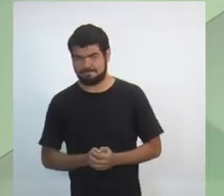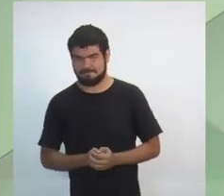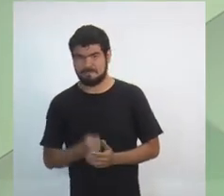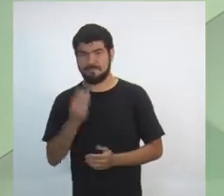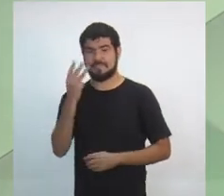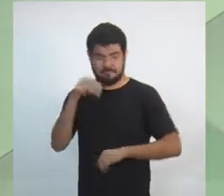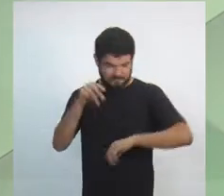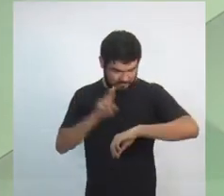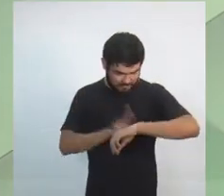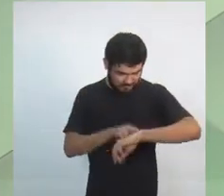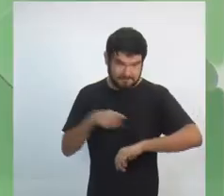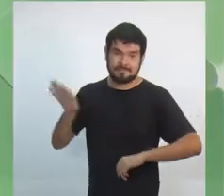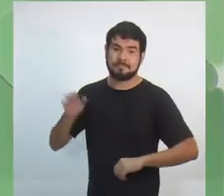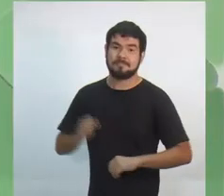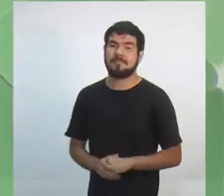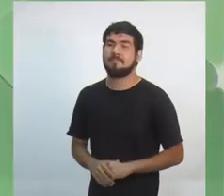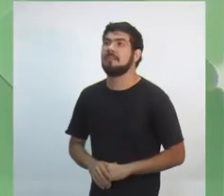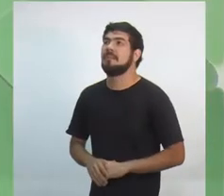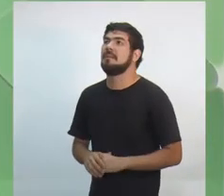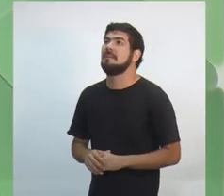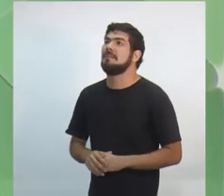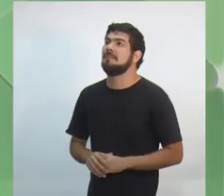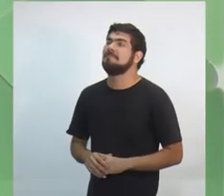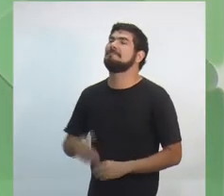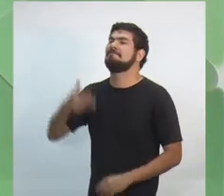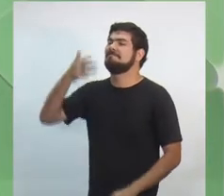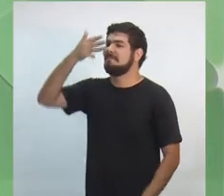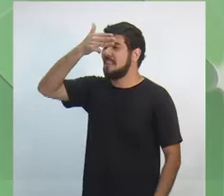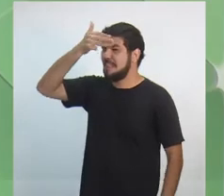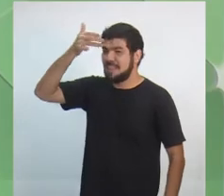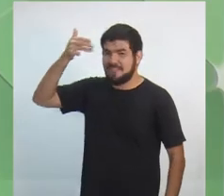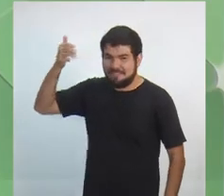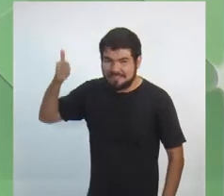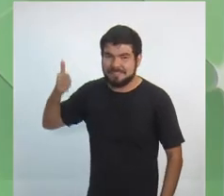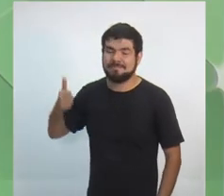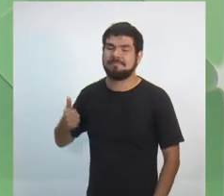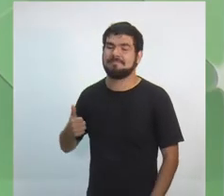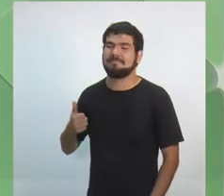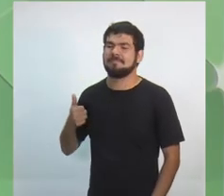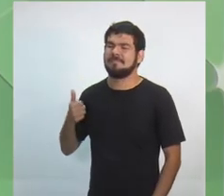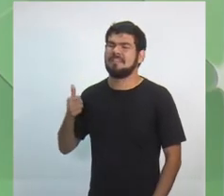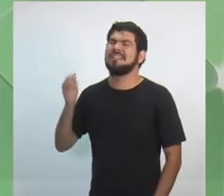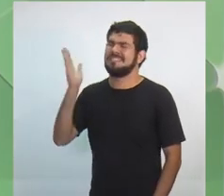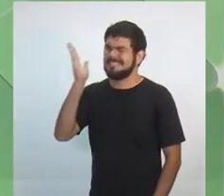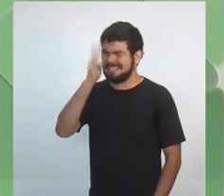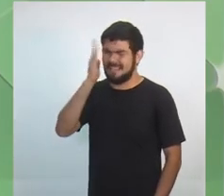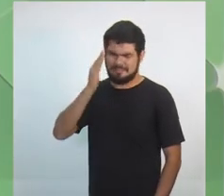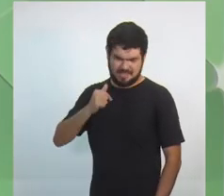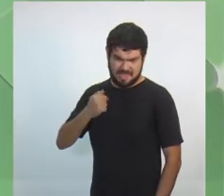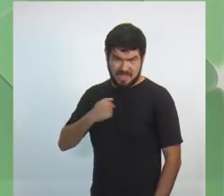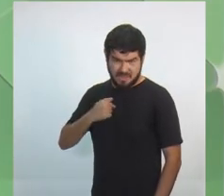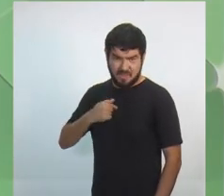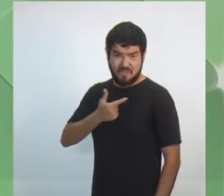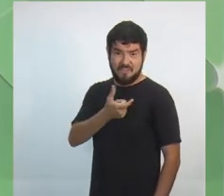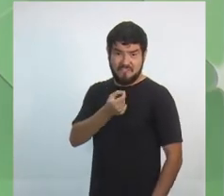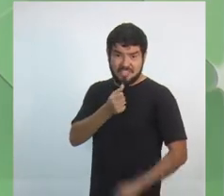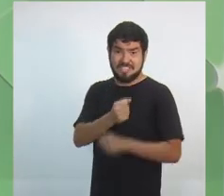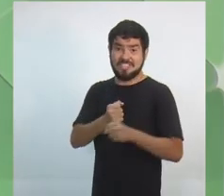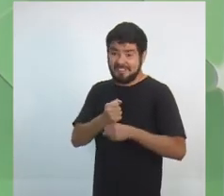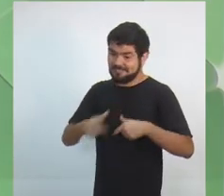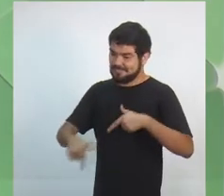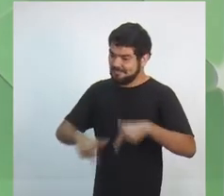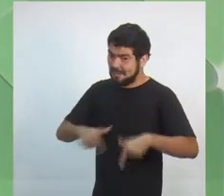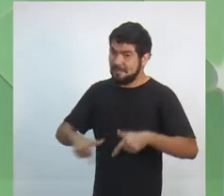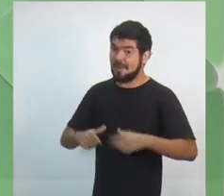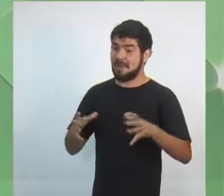3 minutos, candidato. Candidato Davi, todo mundo sabe que eu estou há mais de 20 anos no movimento sindical e eu sempre